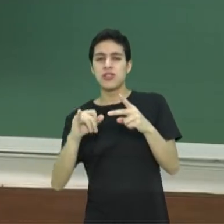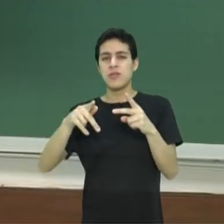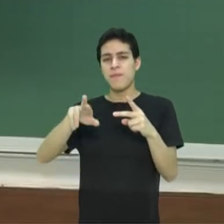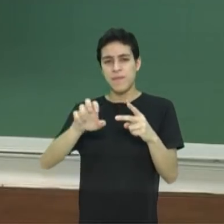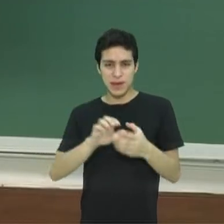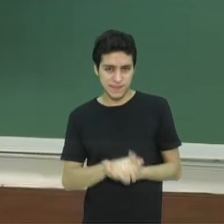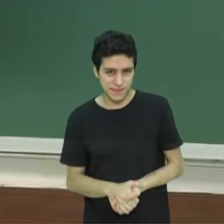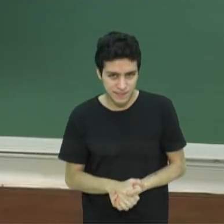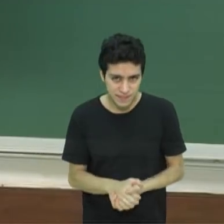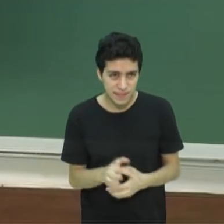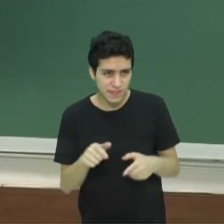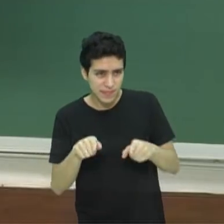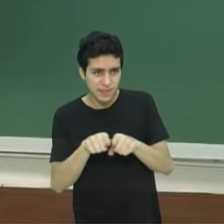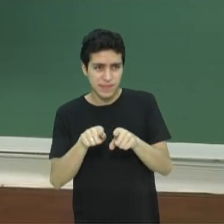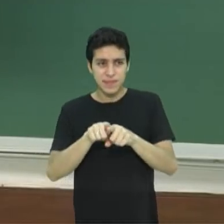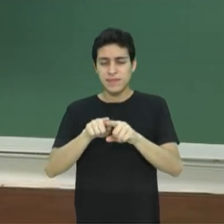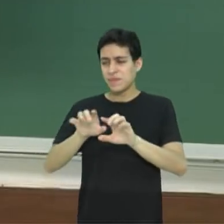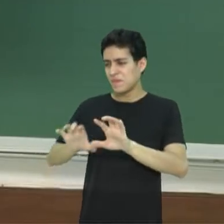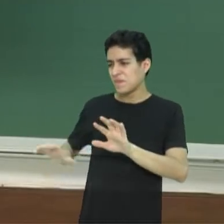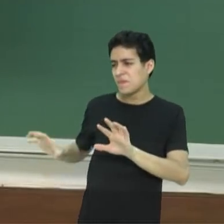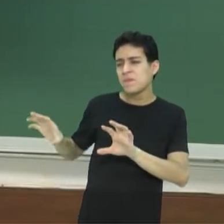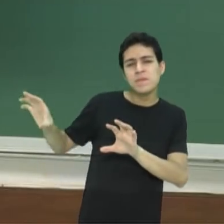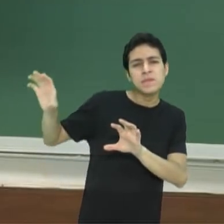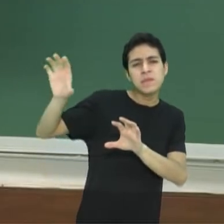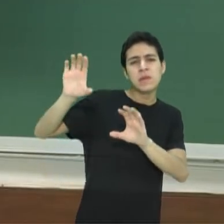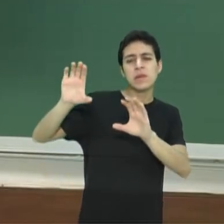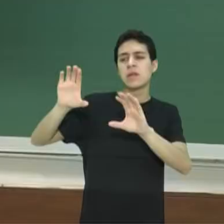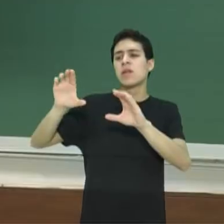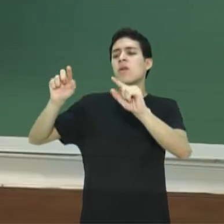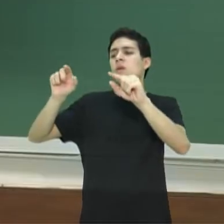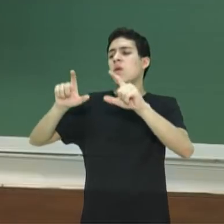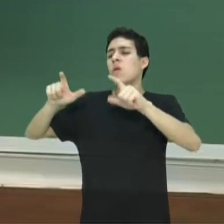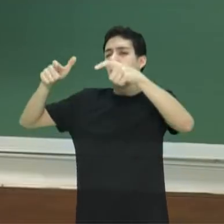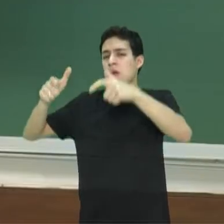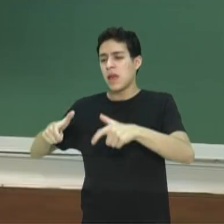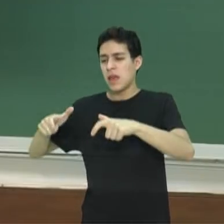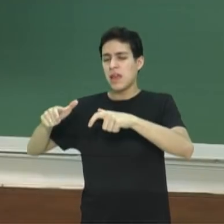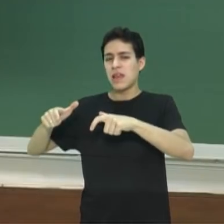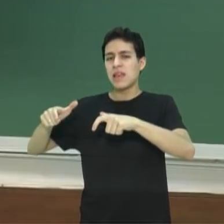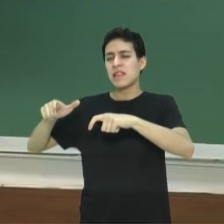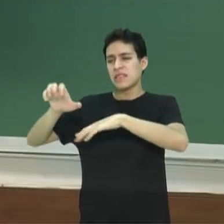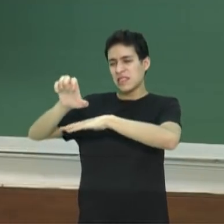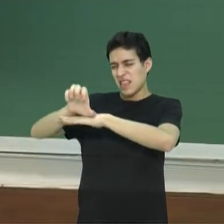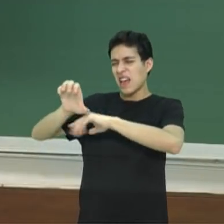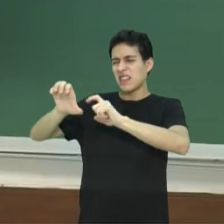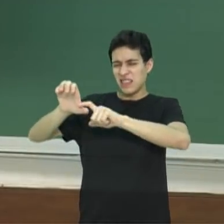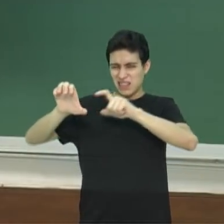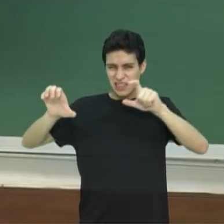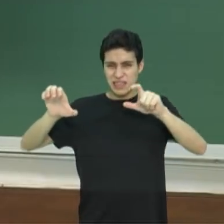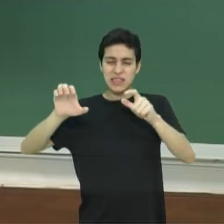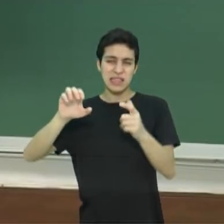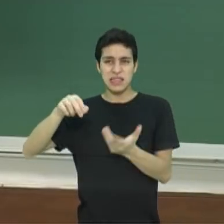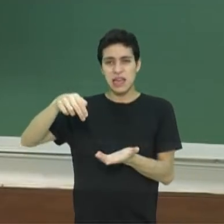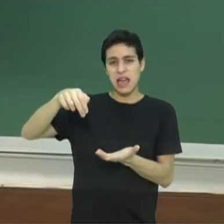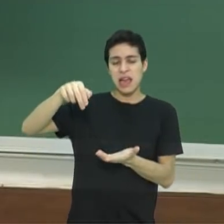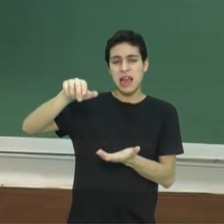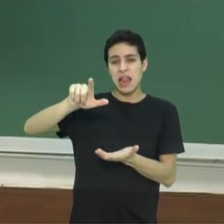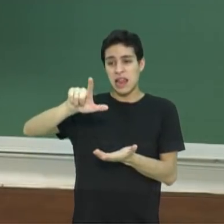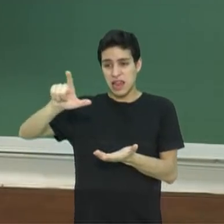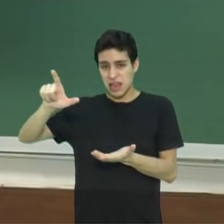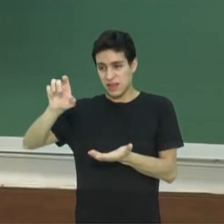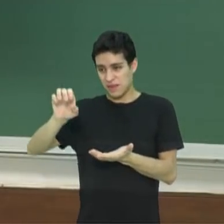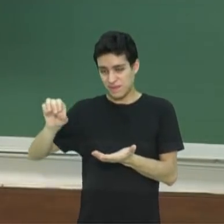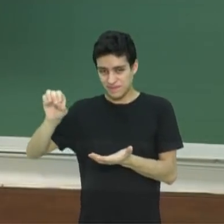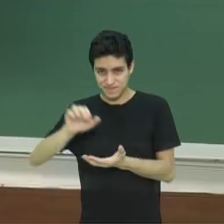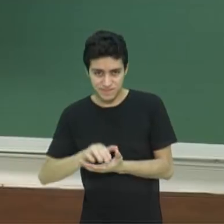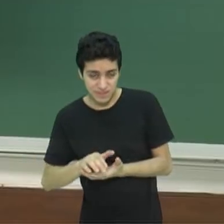Temos os países da CEI, das comunidades dos Estados Independentes, né, que é do leste europeu aqui. E